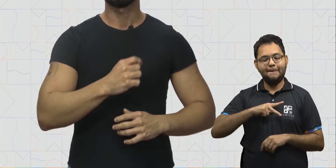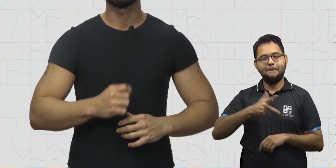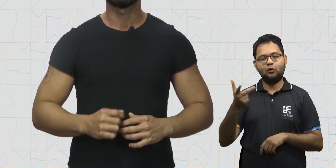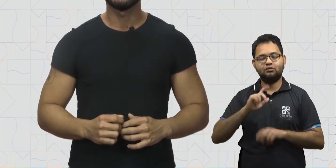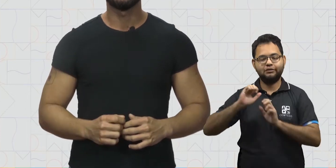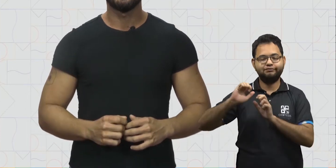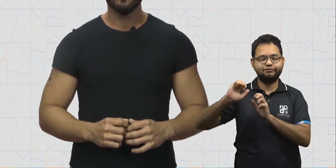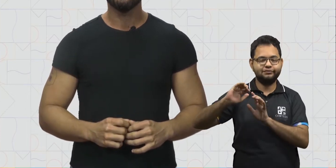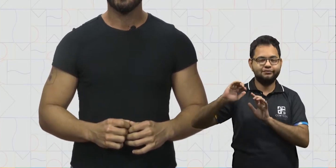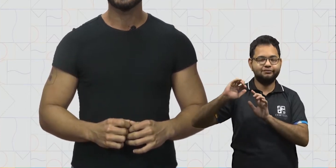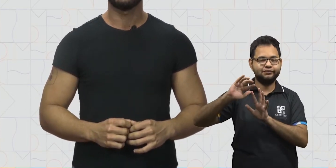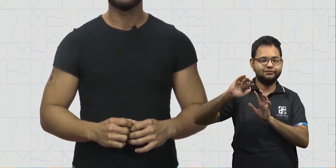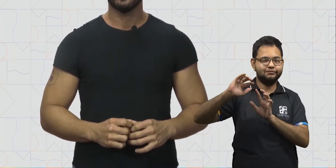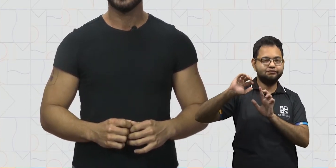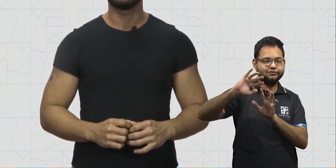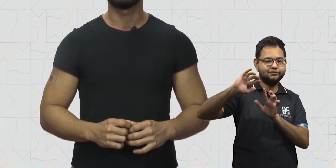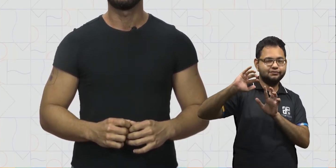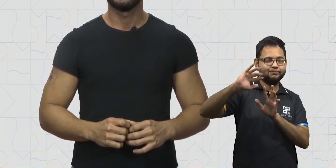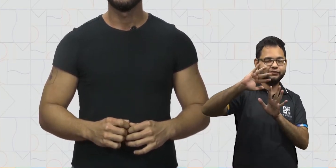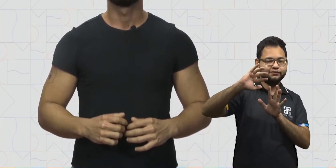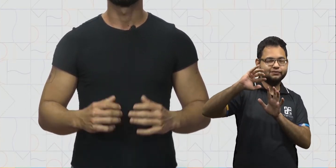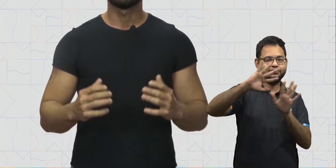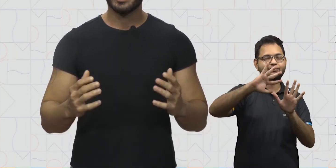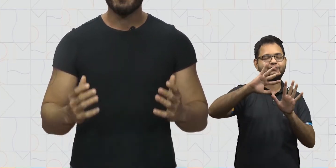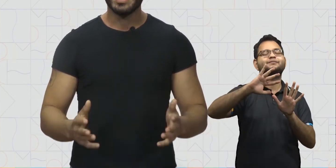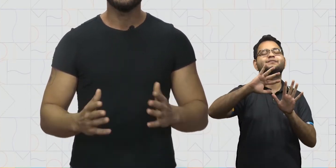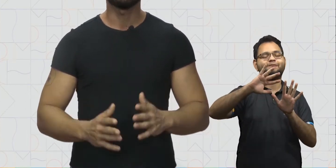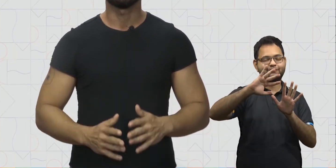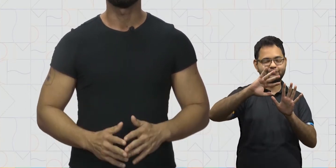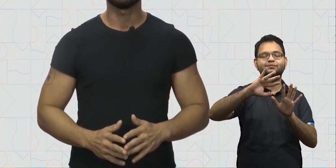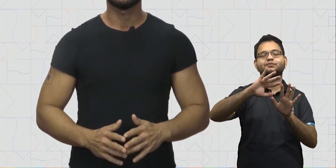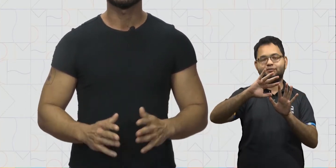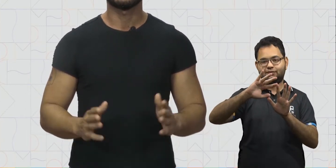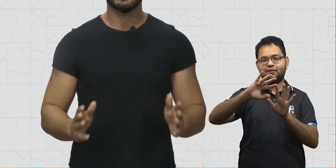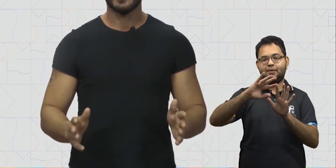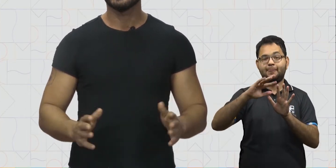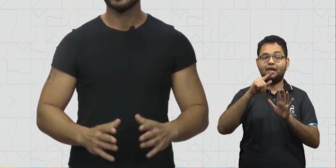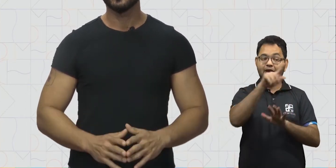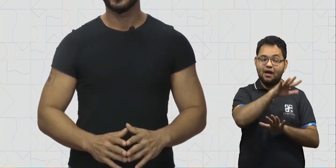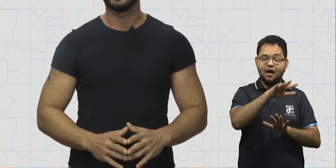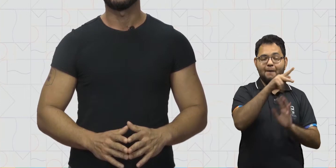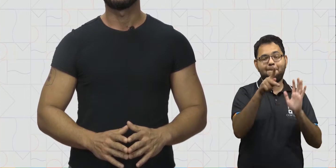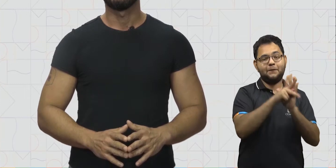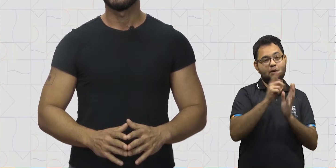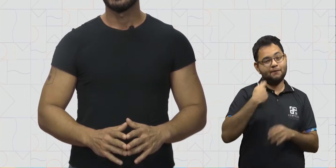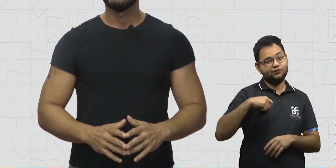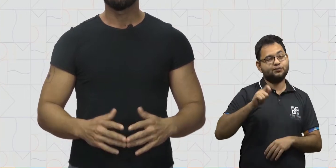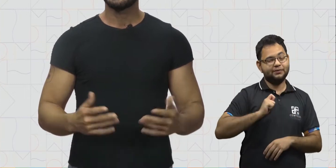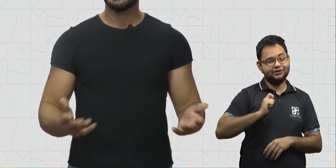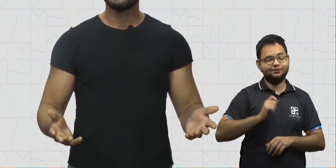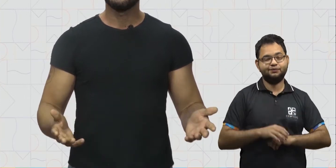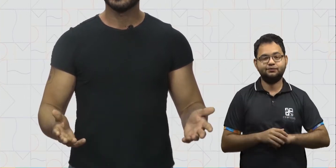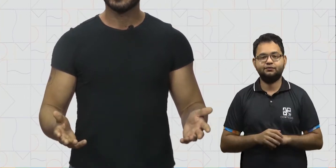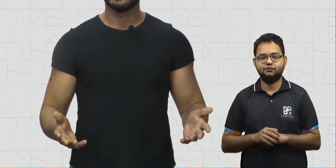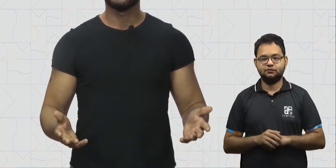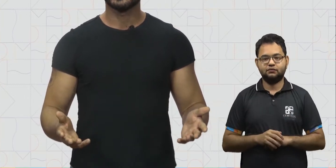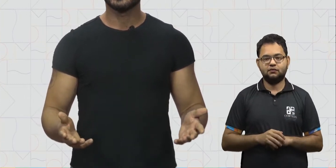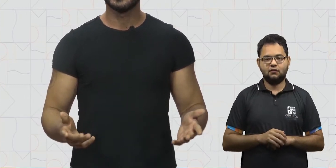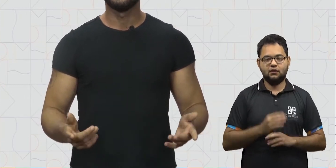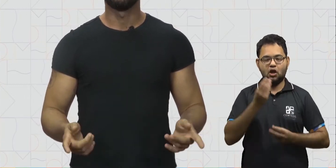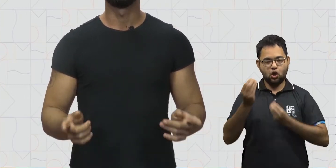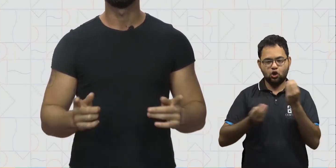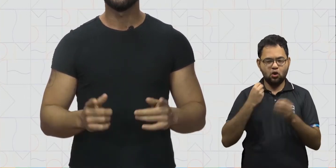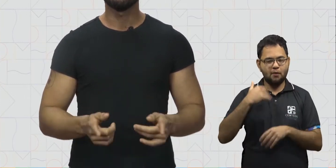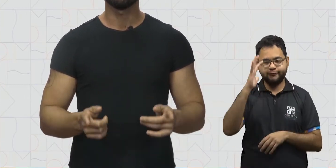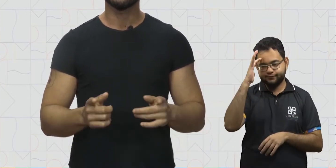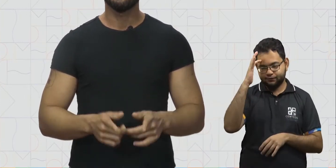sempre avançando um pouco mais para o oeste, justamente onde eram as terras da Espanha. Para resolver essa